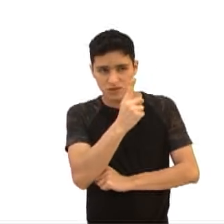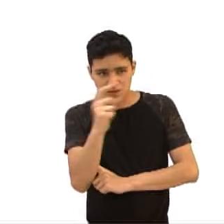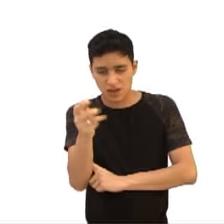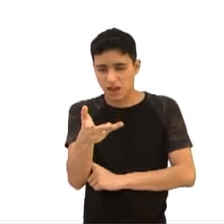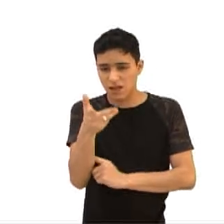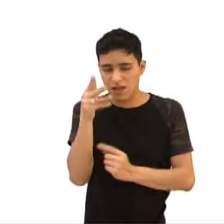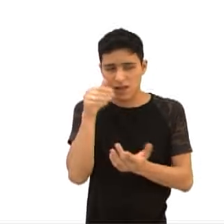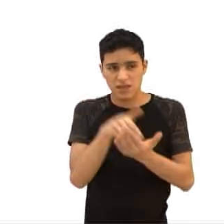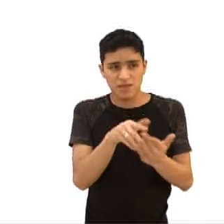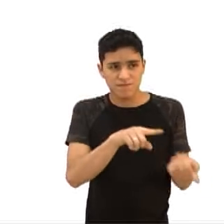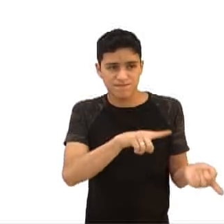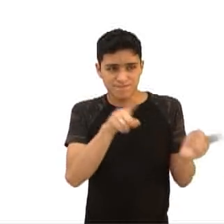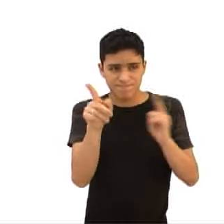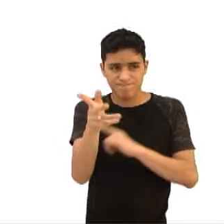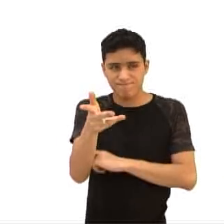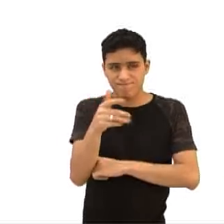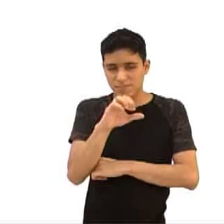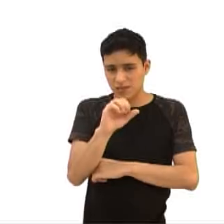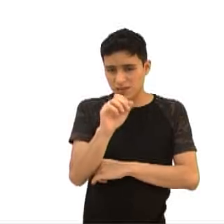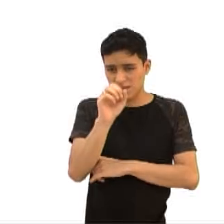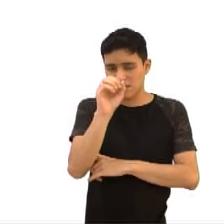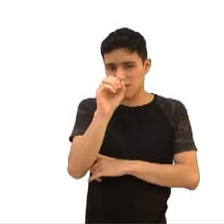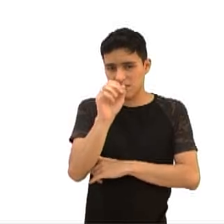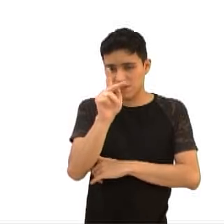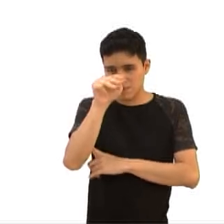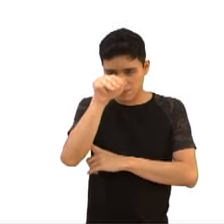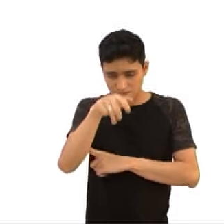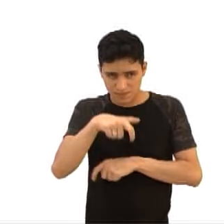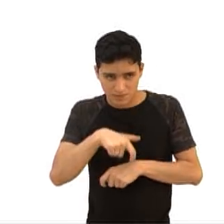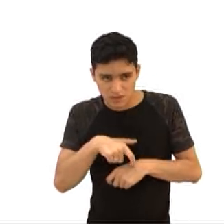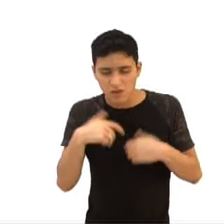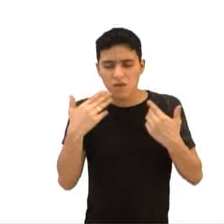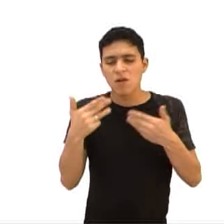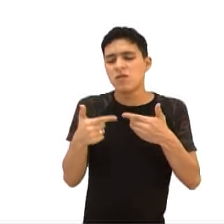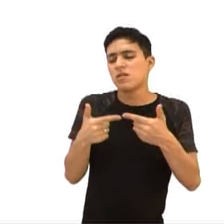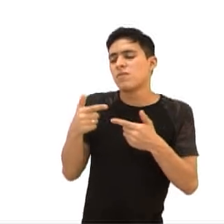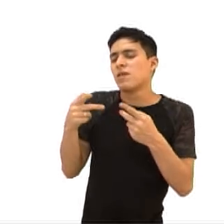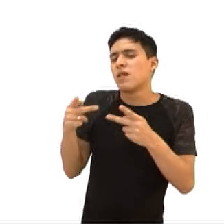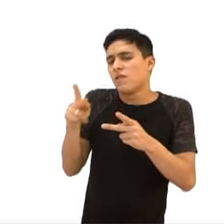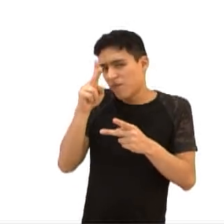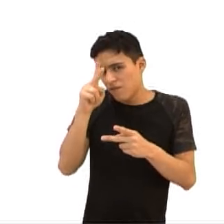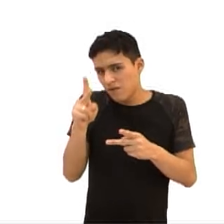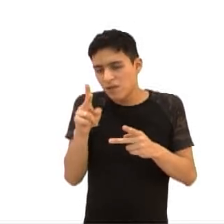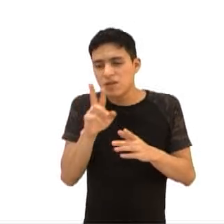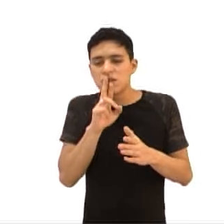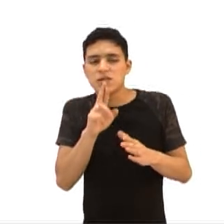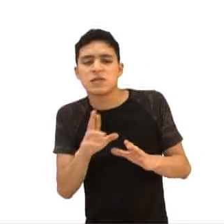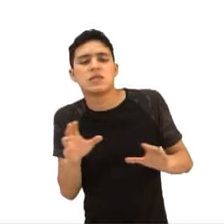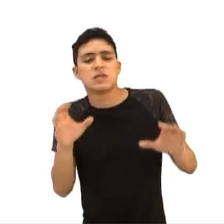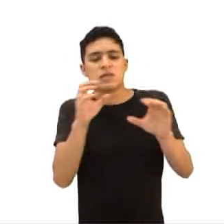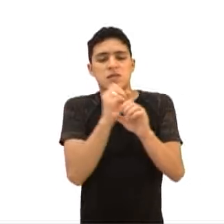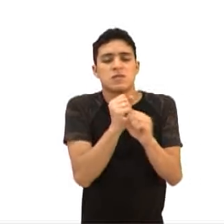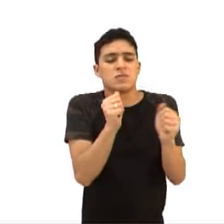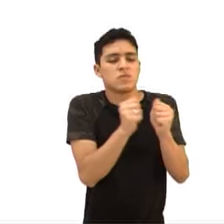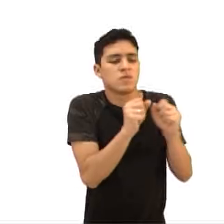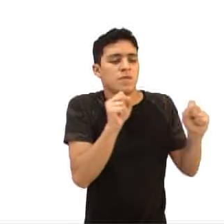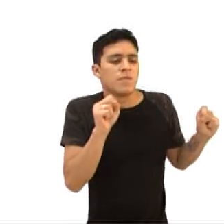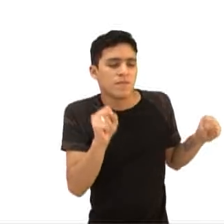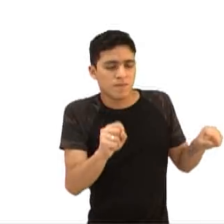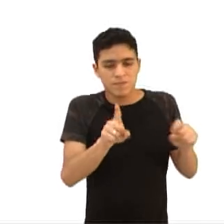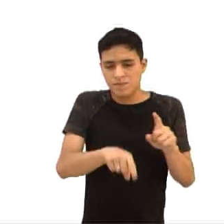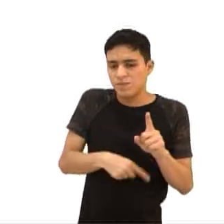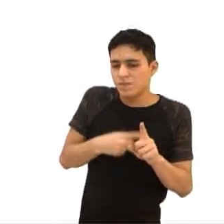atingir a velocidade de 90 km por hora. Qual o trabalho da força resultante que atua no conjunto motociclista